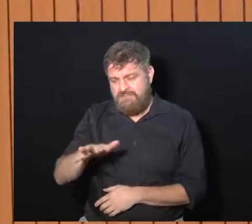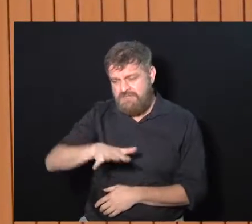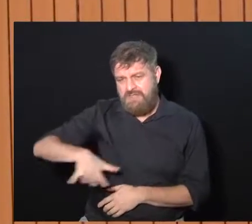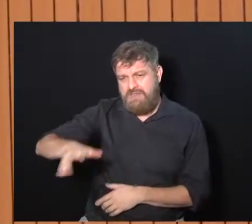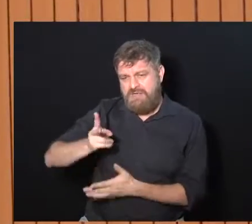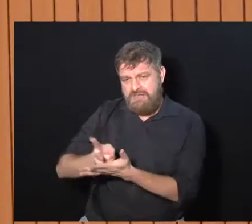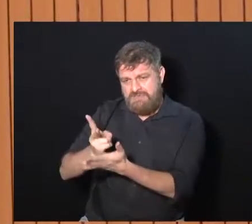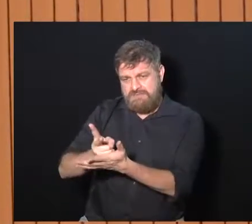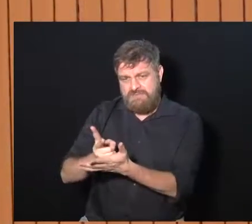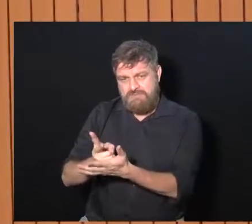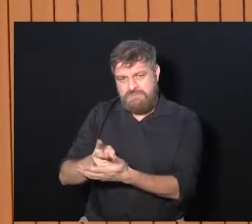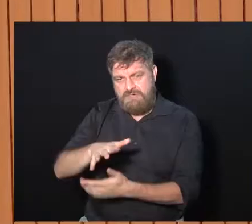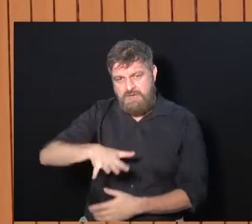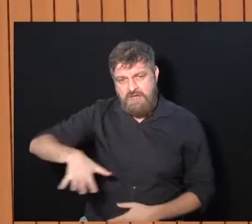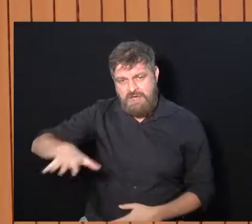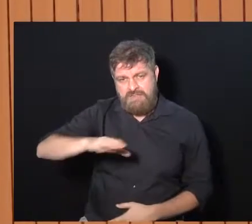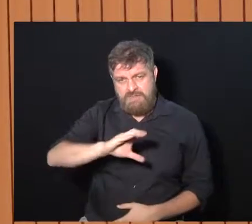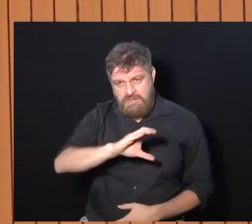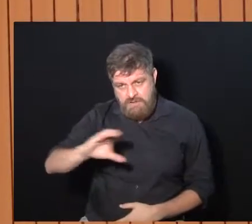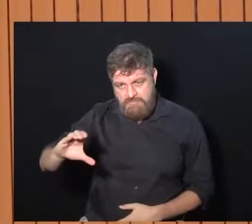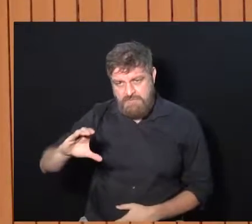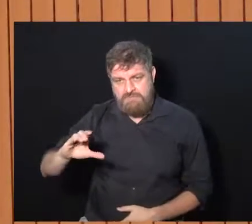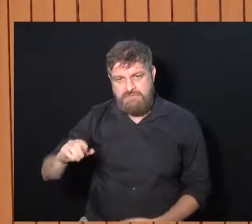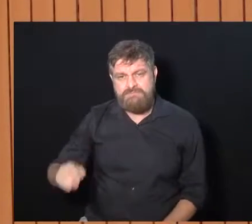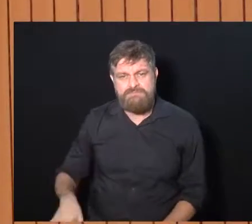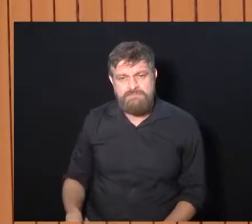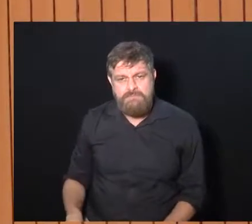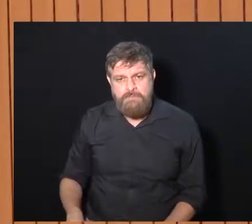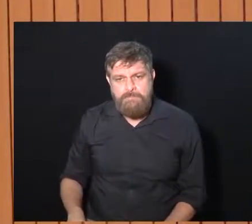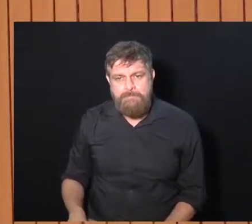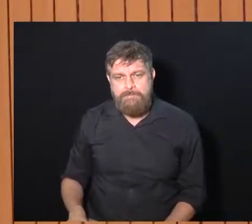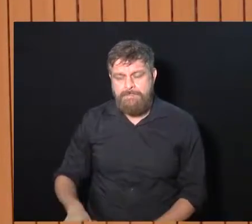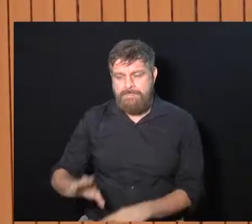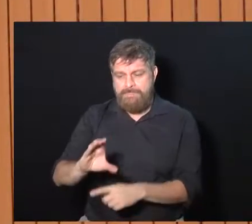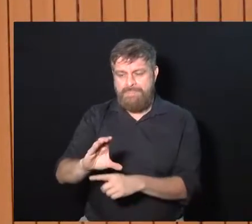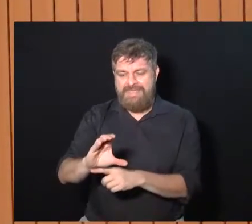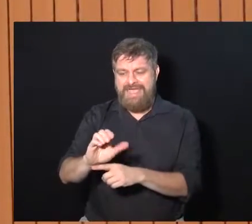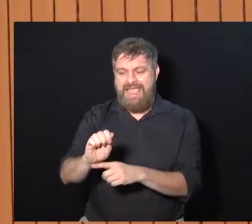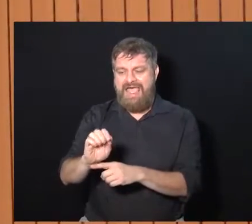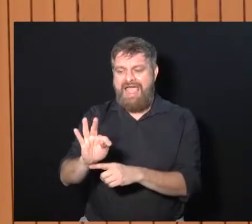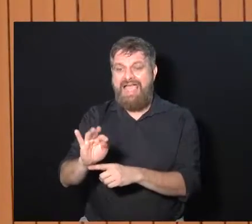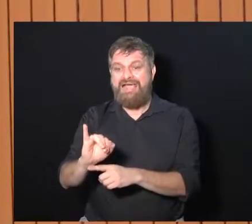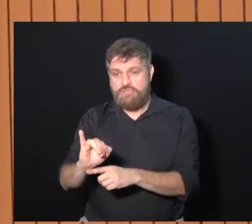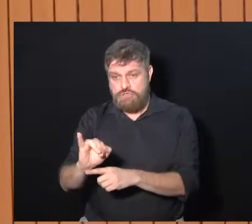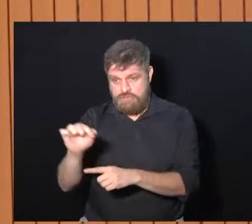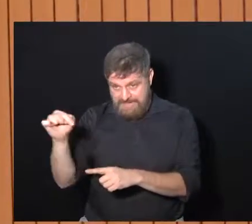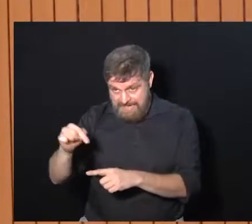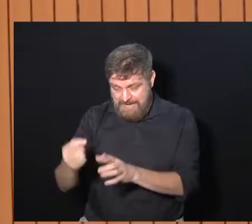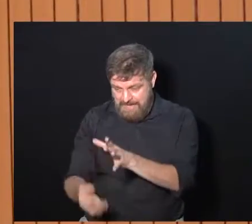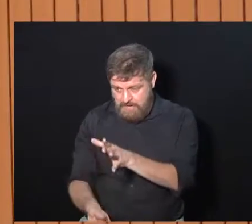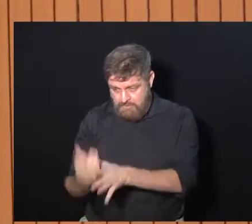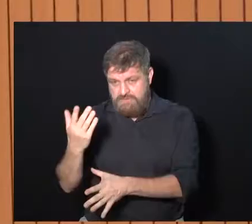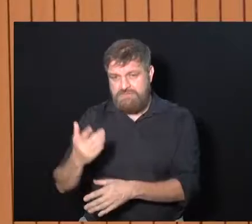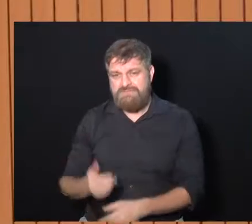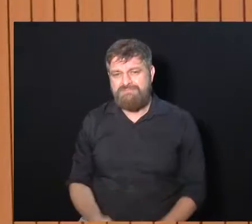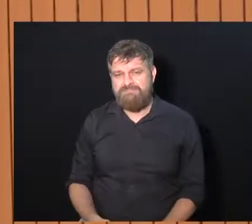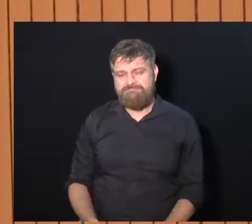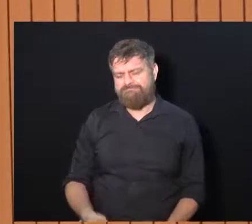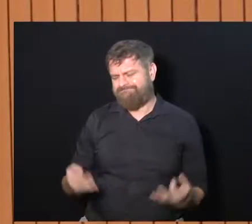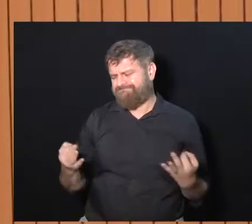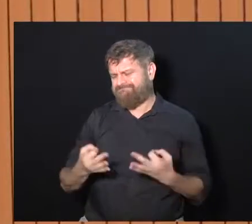da Coordenadoria de Desenvolvimento Rural Sustentável, a antiga CAT, né? E esse evento assim, é muito rico,